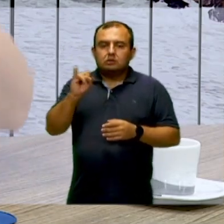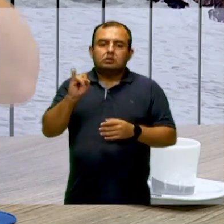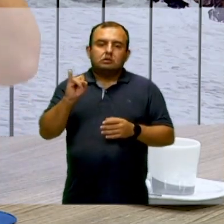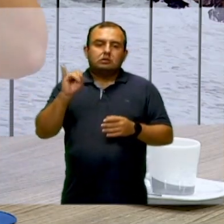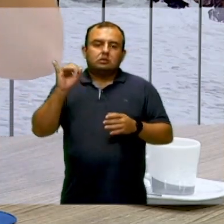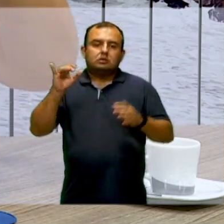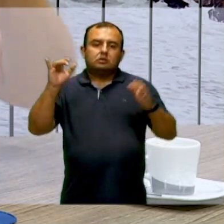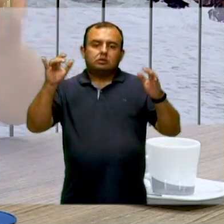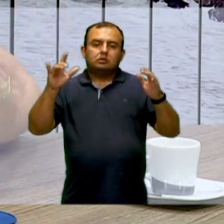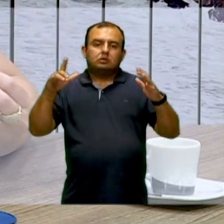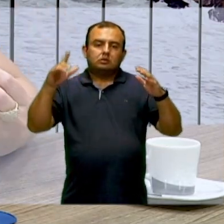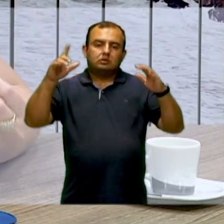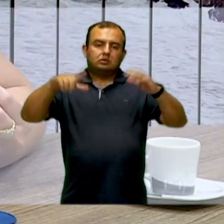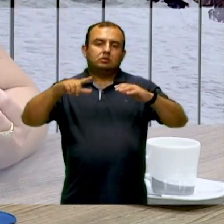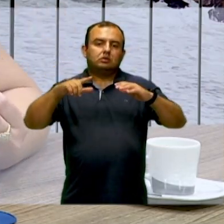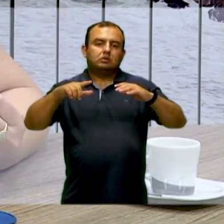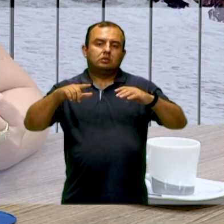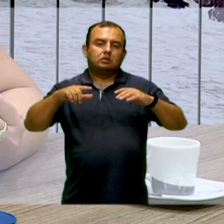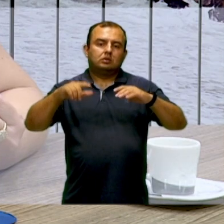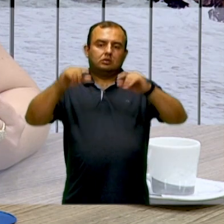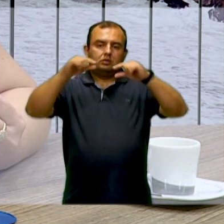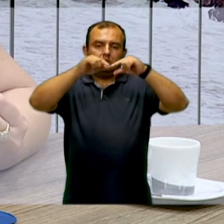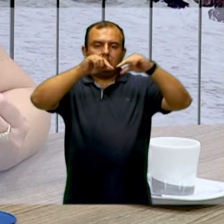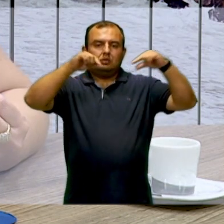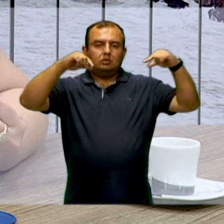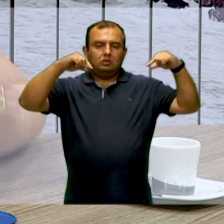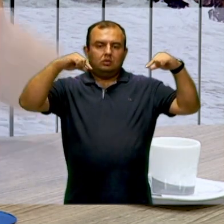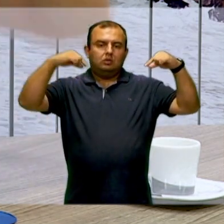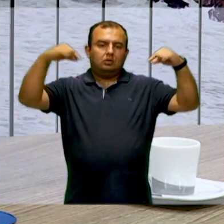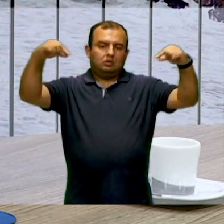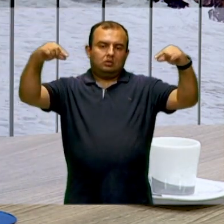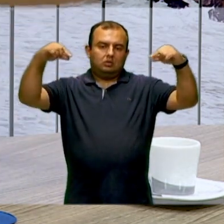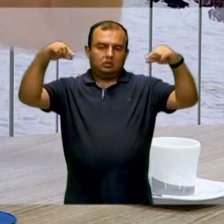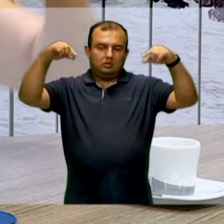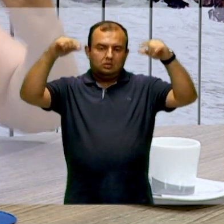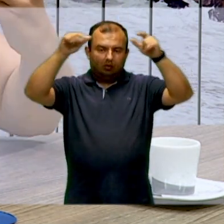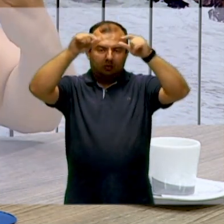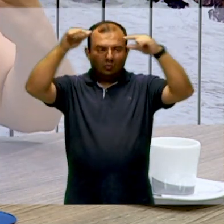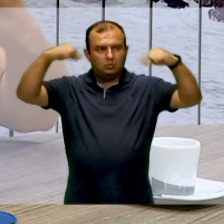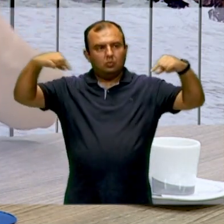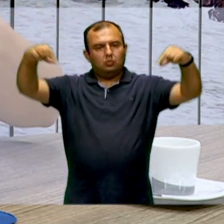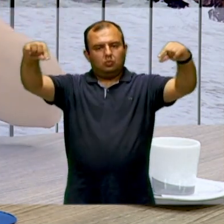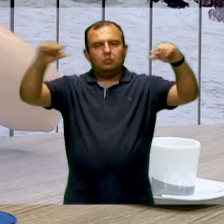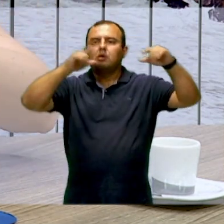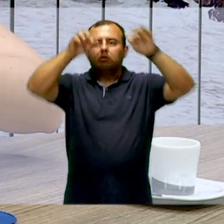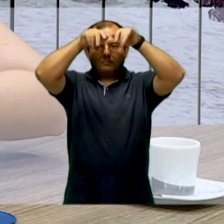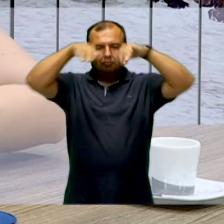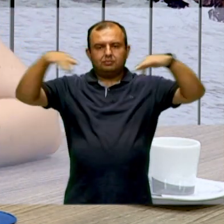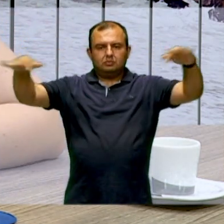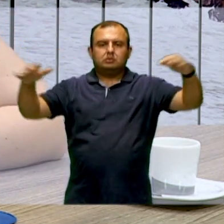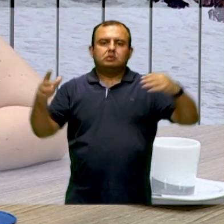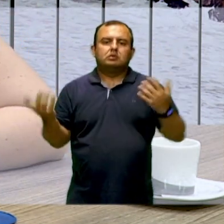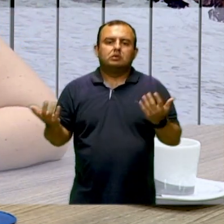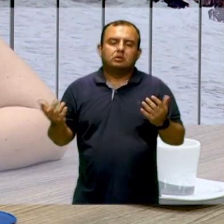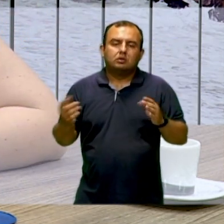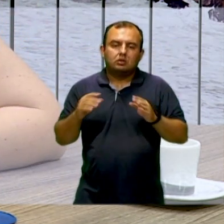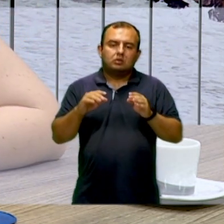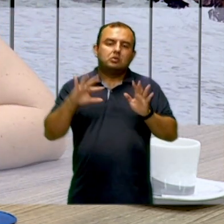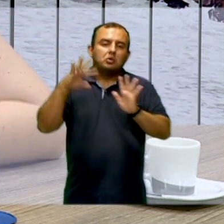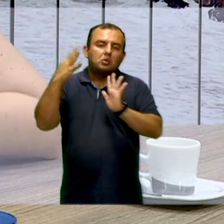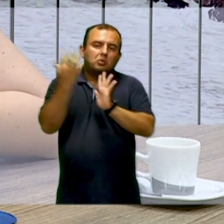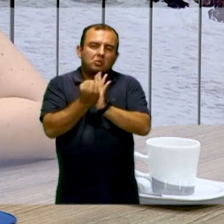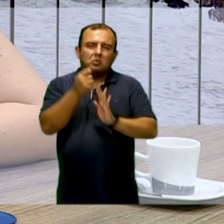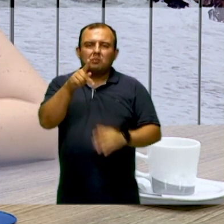colocasse mais uma saída ali, que agora eu esqueci, mais 2 calhas atravessando ali. Só que esteticamente, por ser um patrimônio